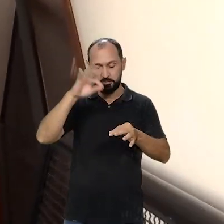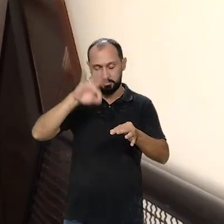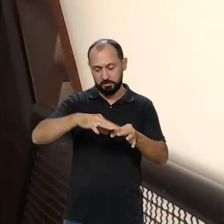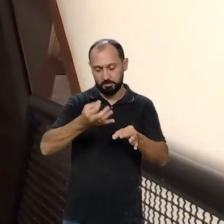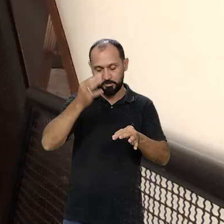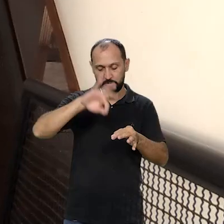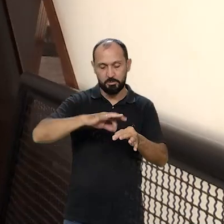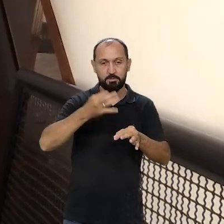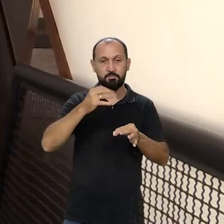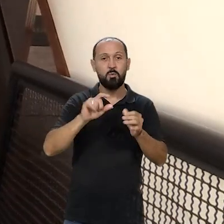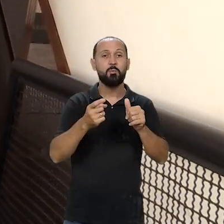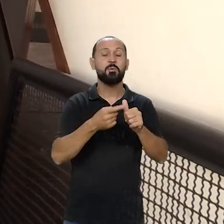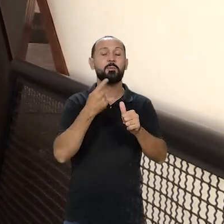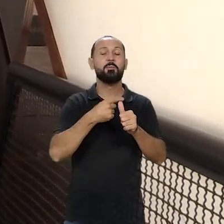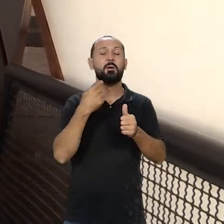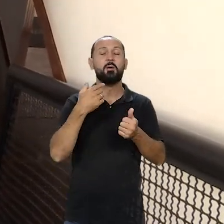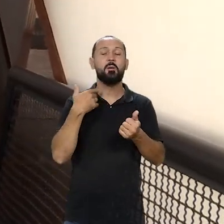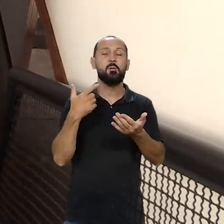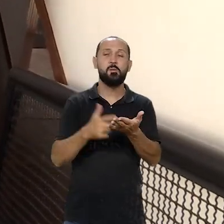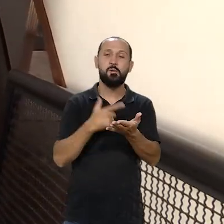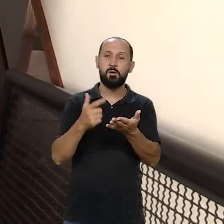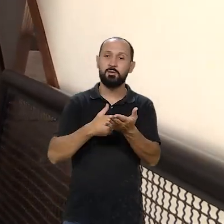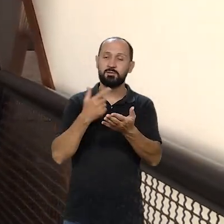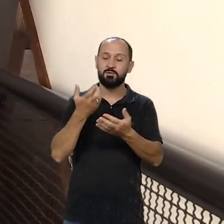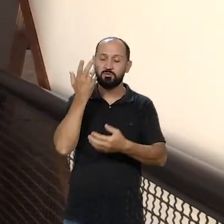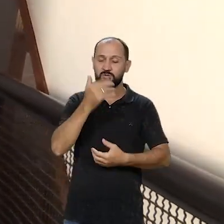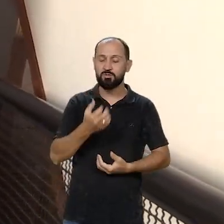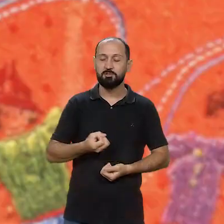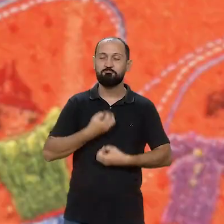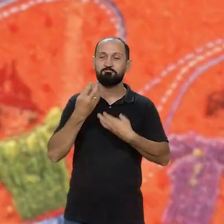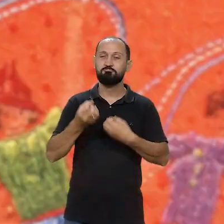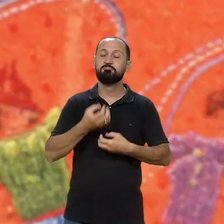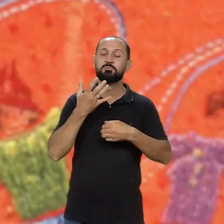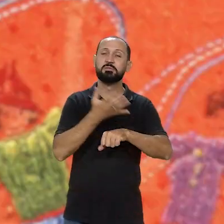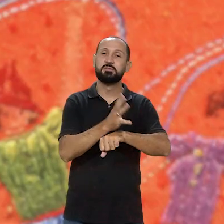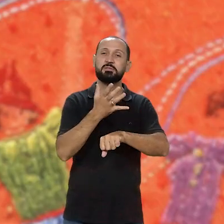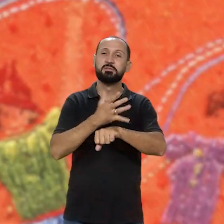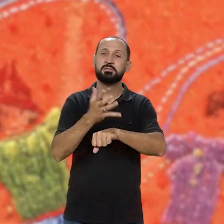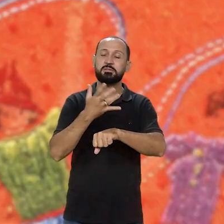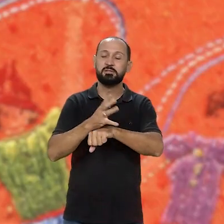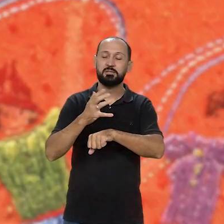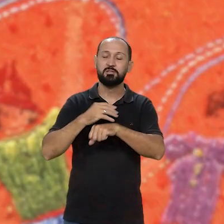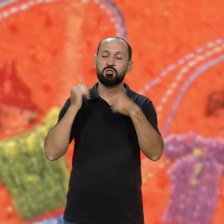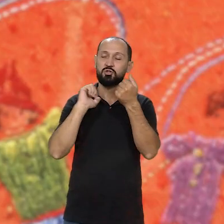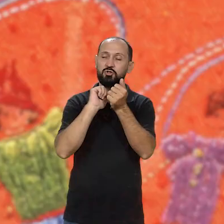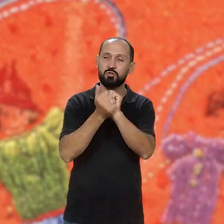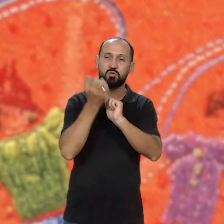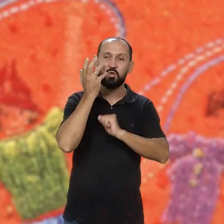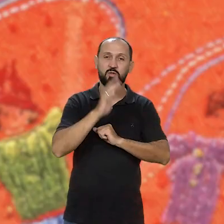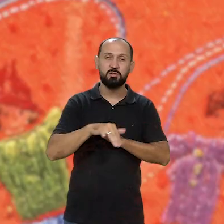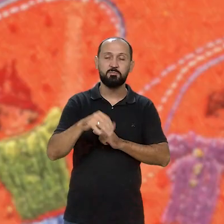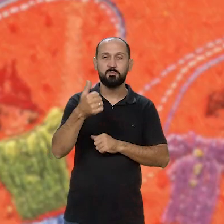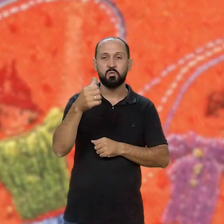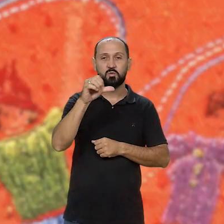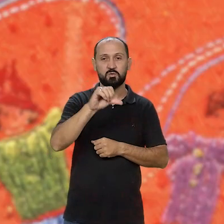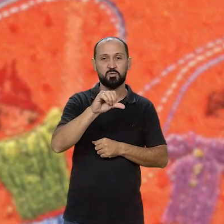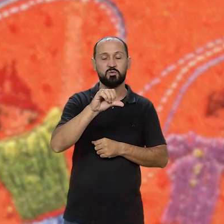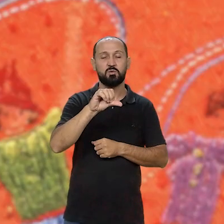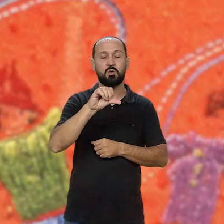que ilustraram com bordados o primeiro livro infantil do poeta, Exercícios de Ser Criança,